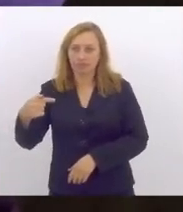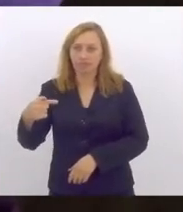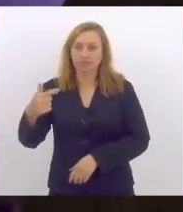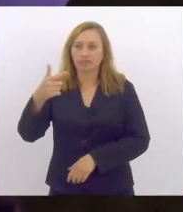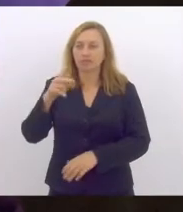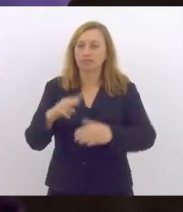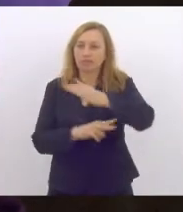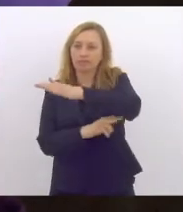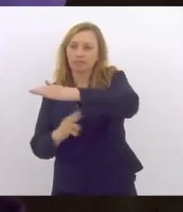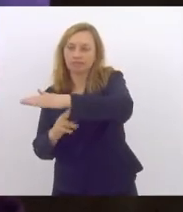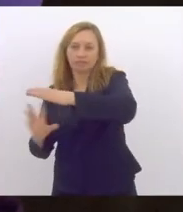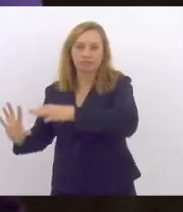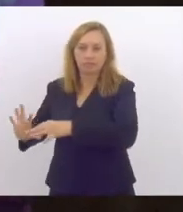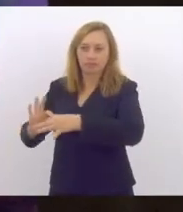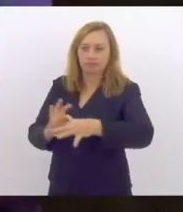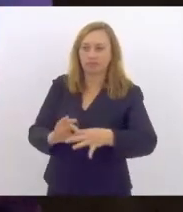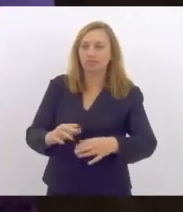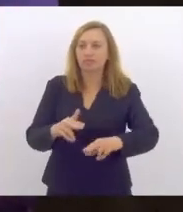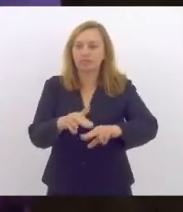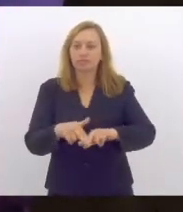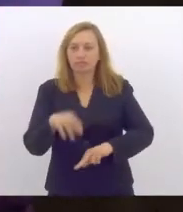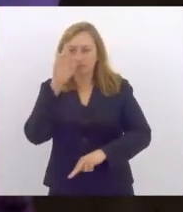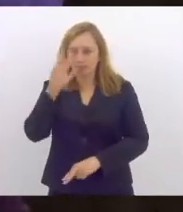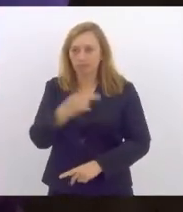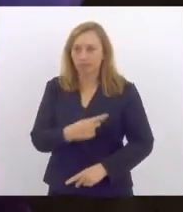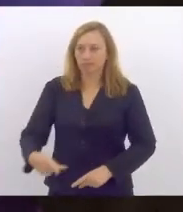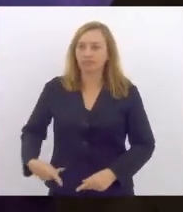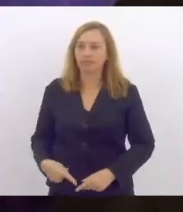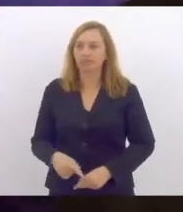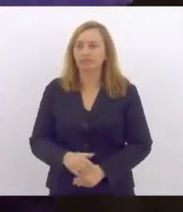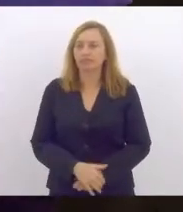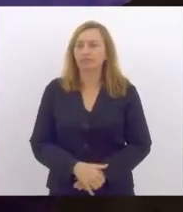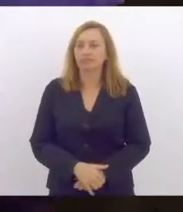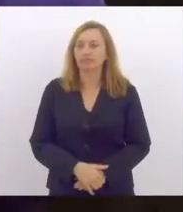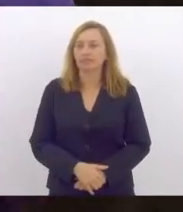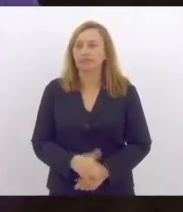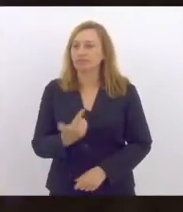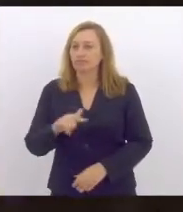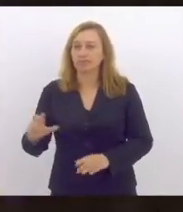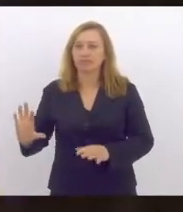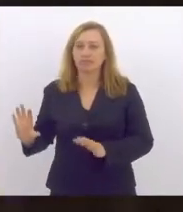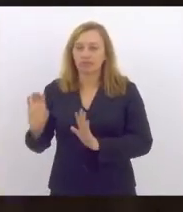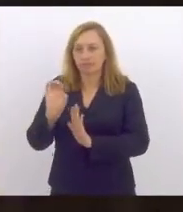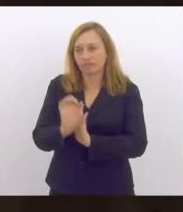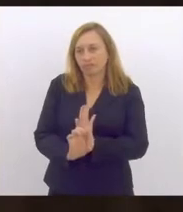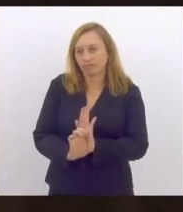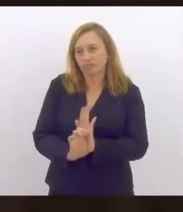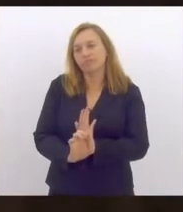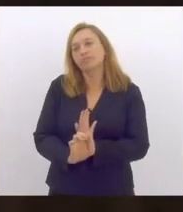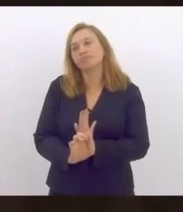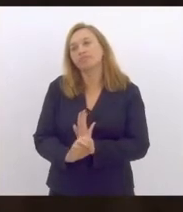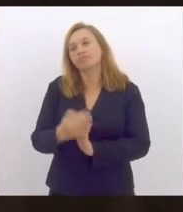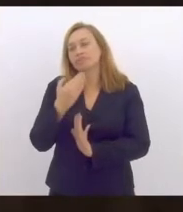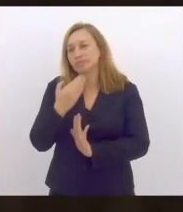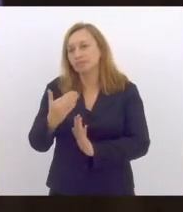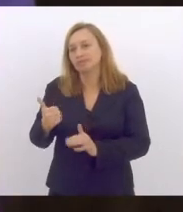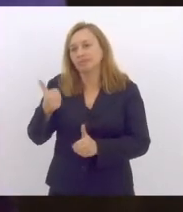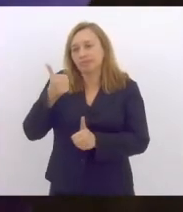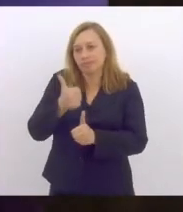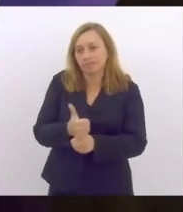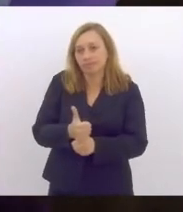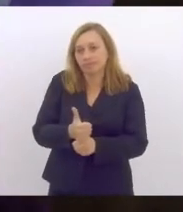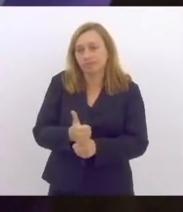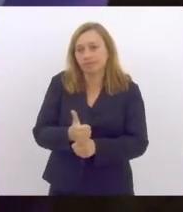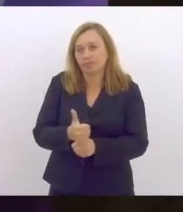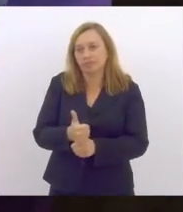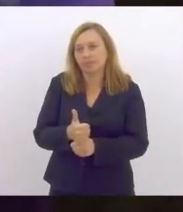da Integração. Assim posto, senhor presidente, se não houver emenda, optaria por substitutivo,